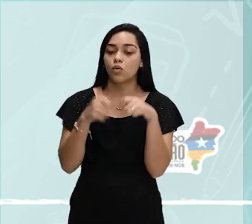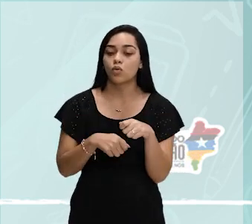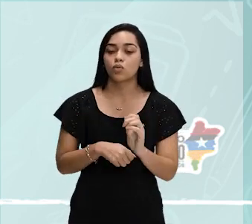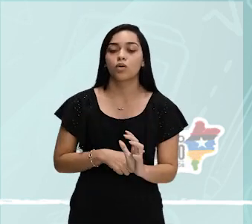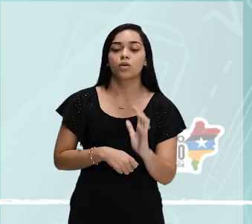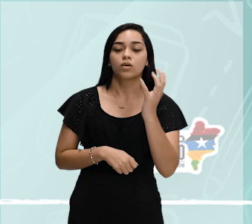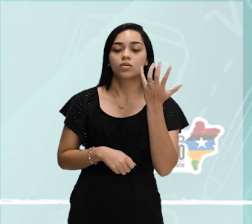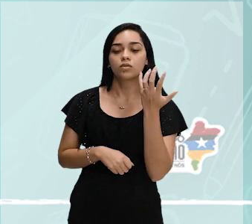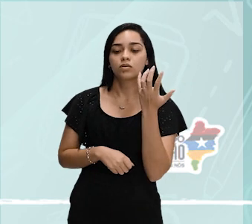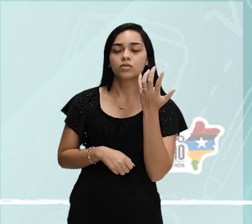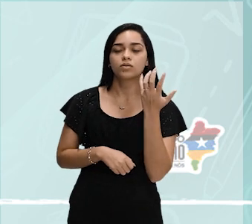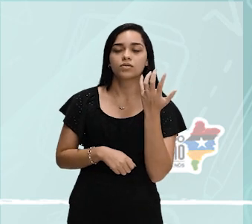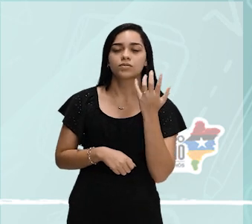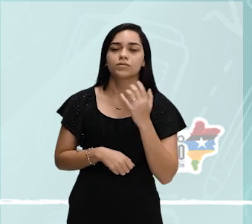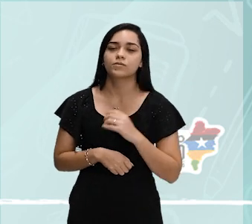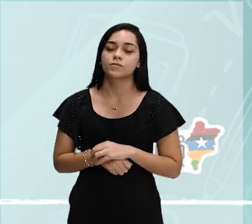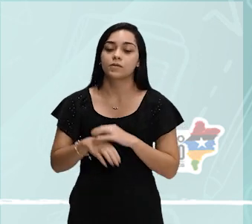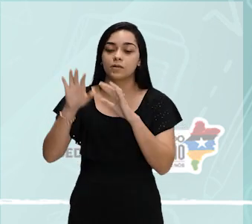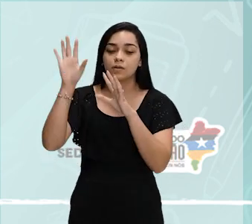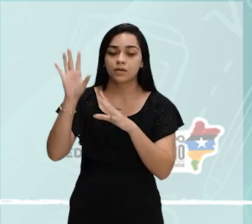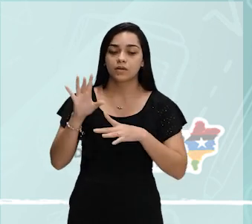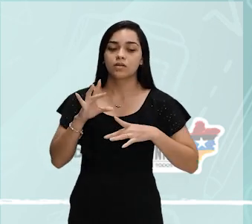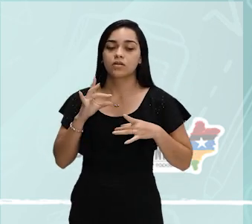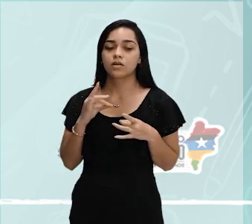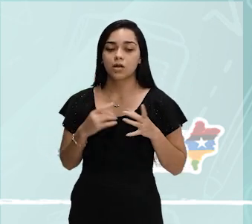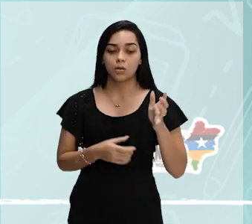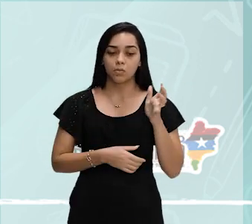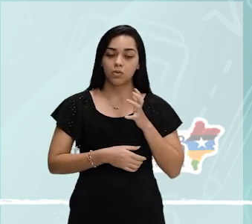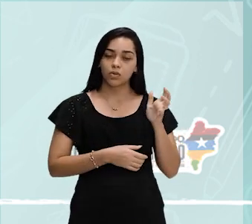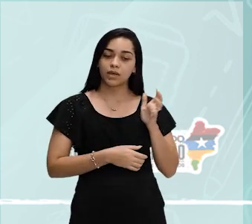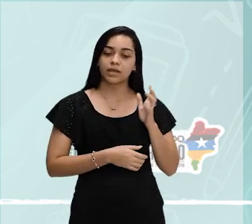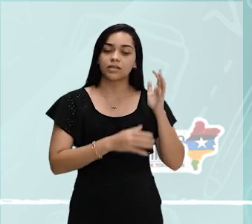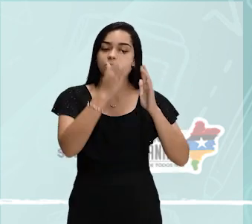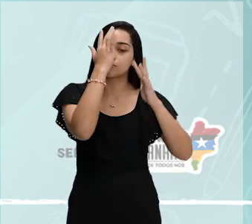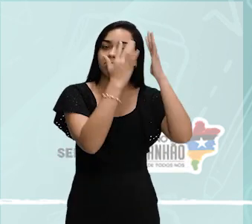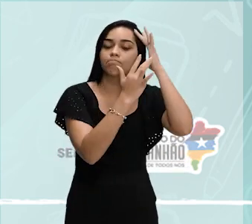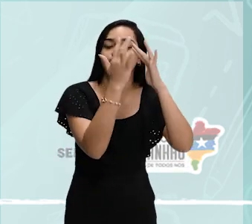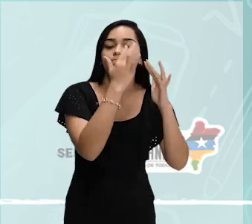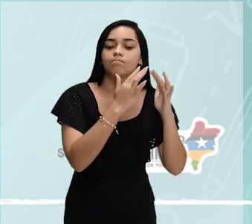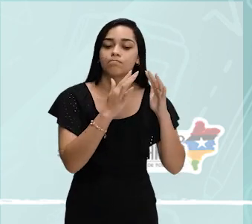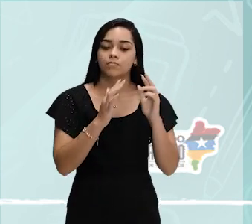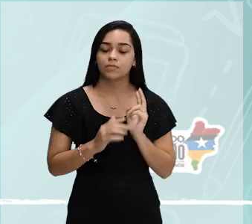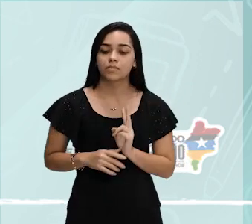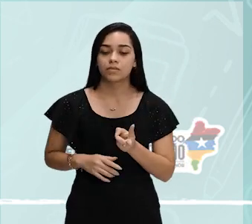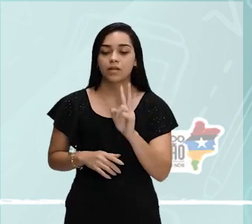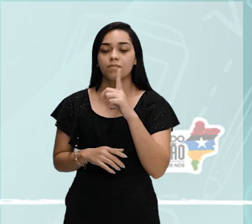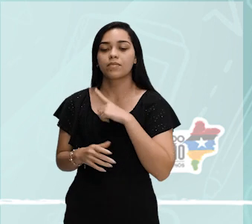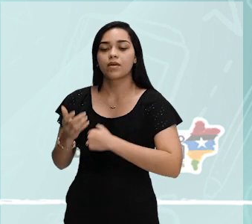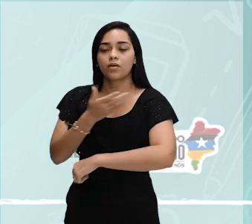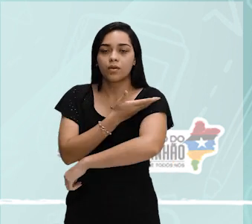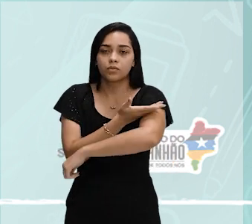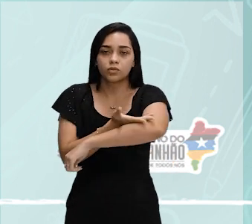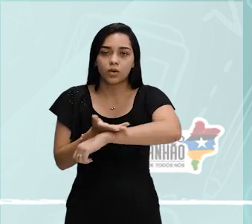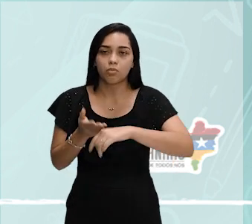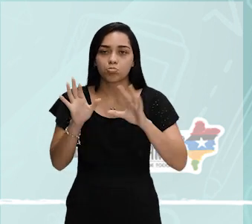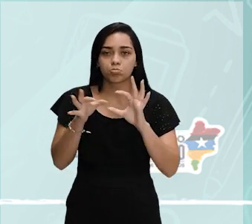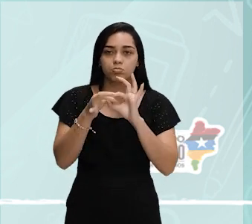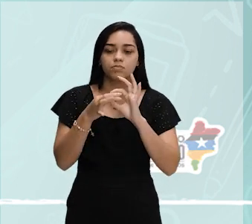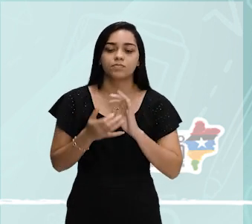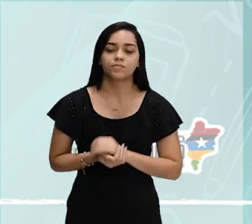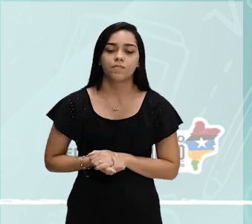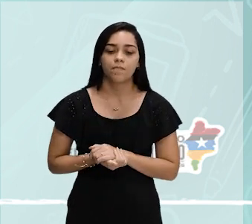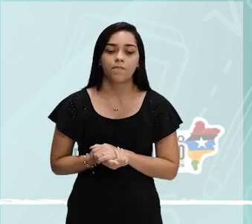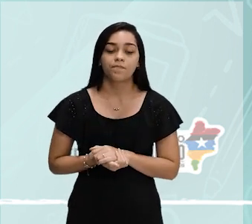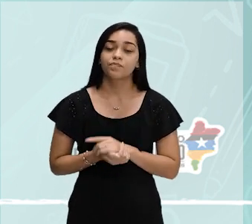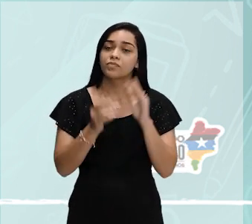como única possibilidade de realização, personagens burgueses idealizados, culminando sempre com o habitual.